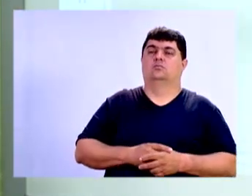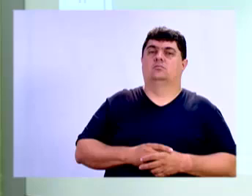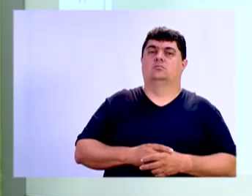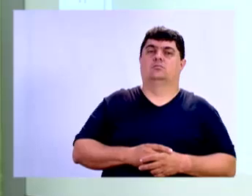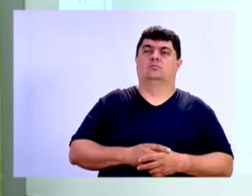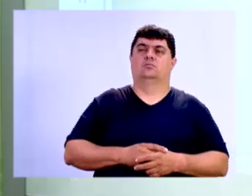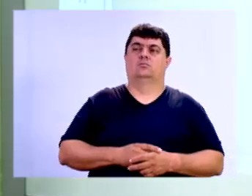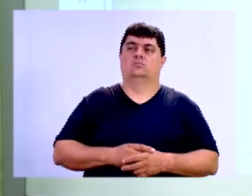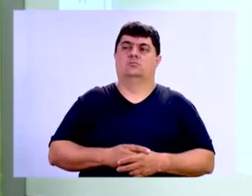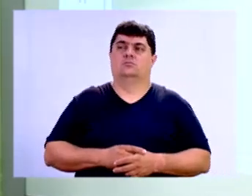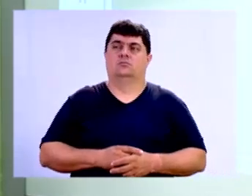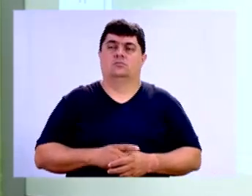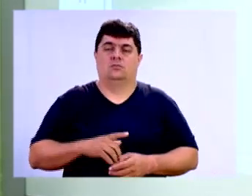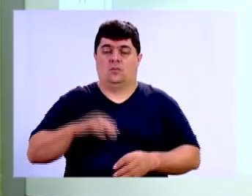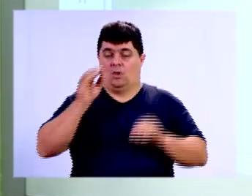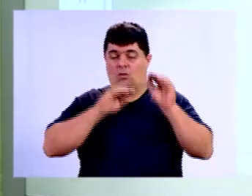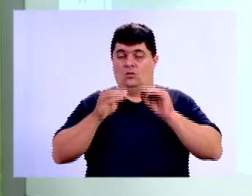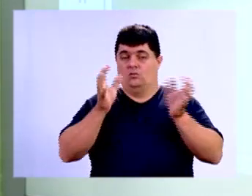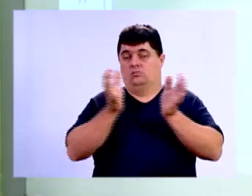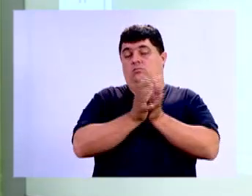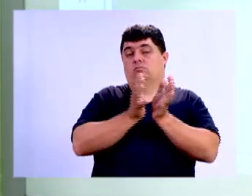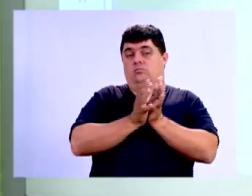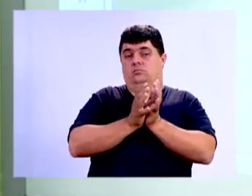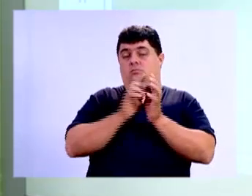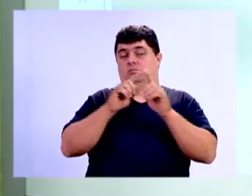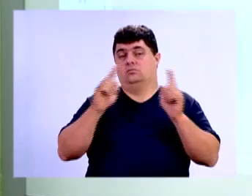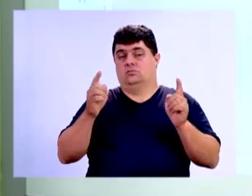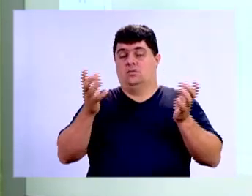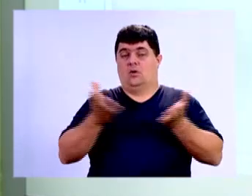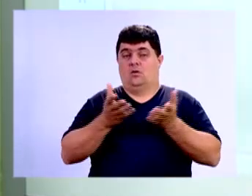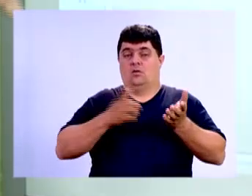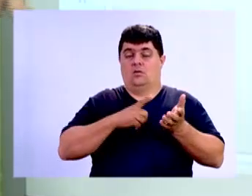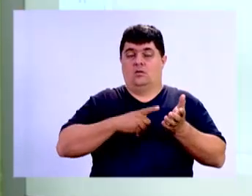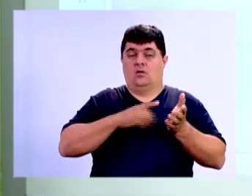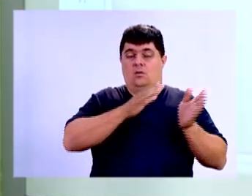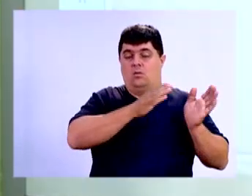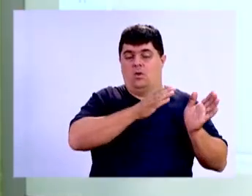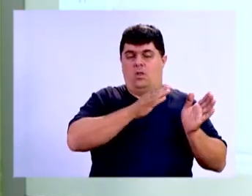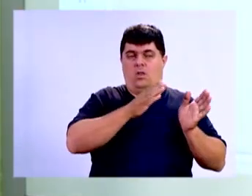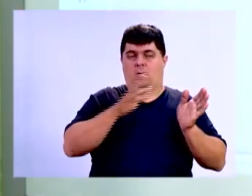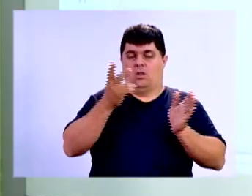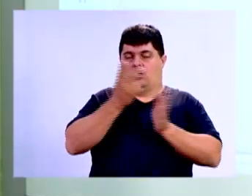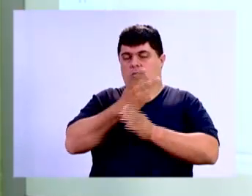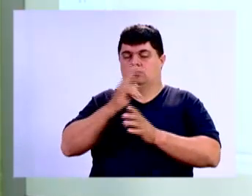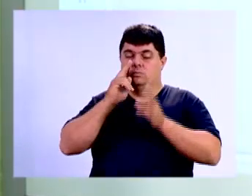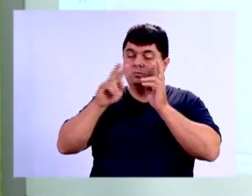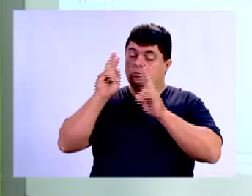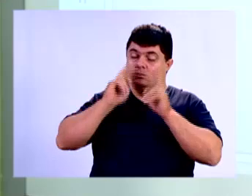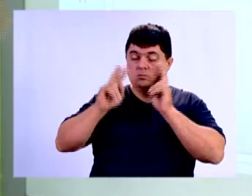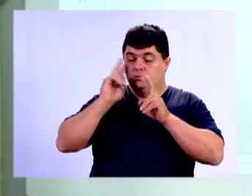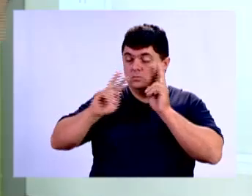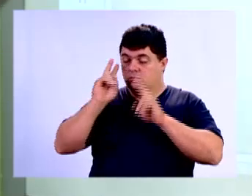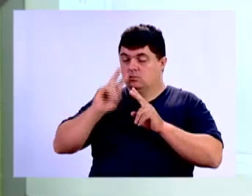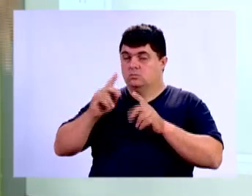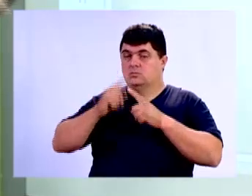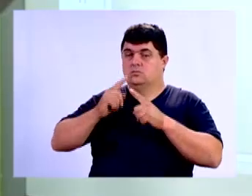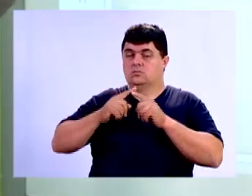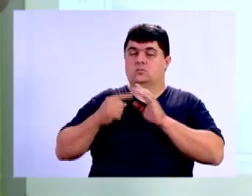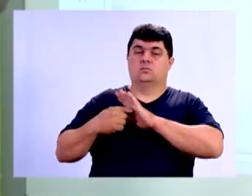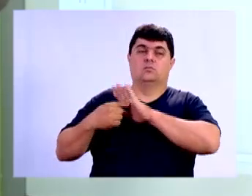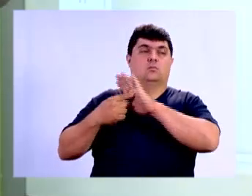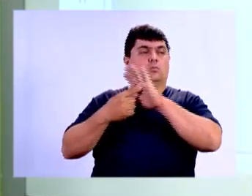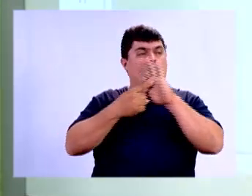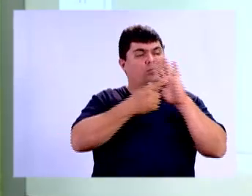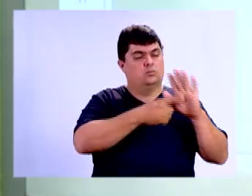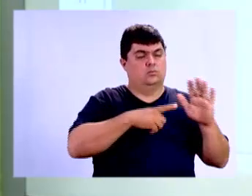E nós adicionamos nossa coleção. Agora eu quero percorrer a minha coleção de objetos, né, para mostrar todo mundo que